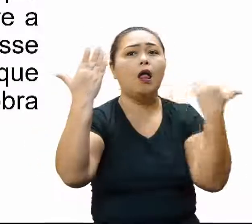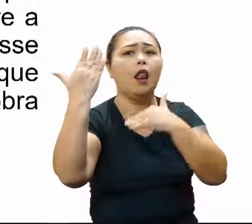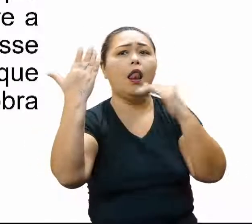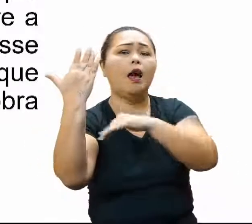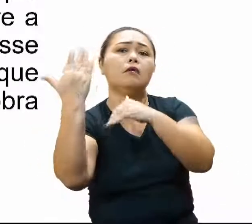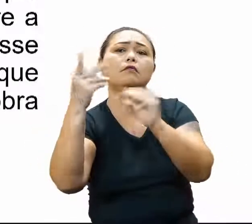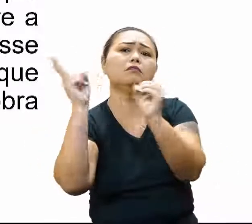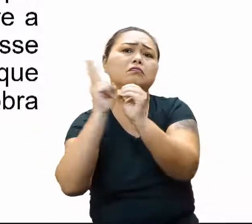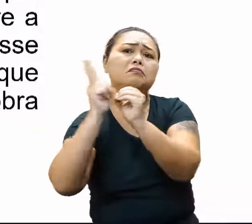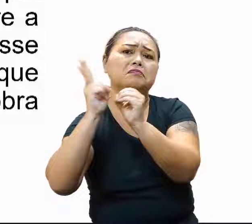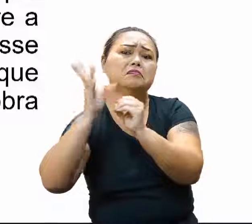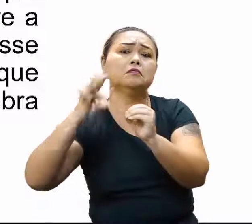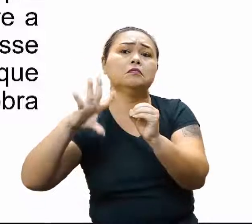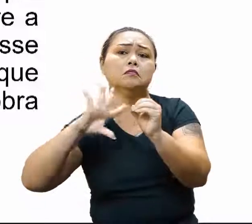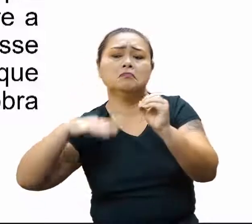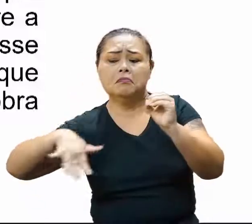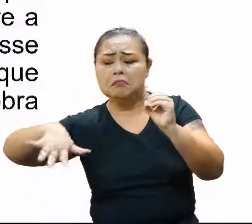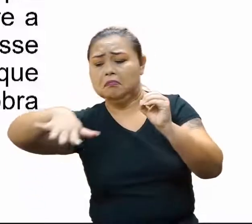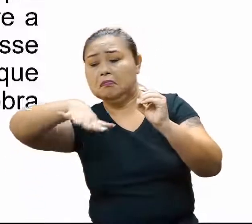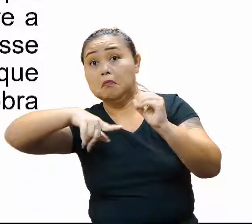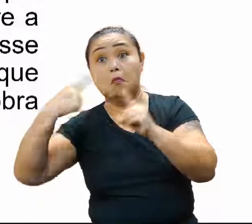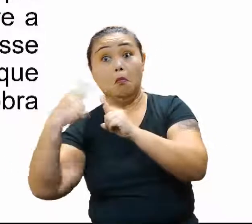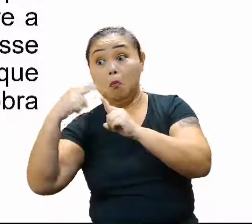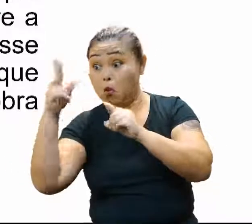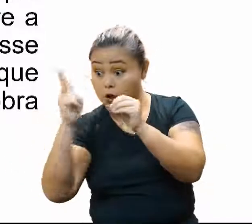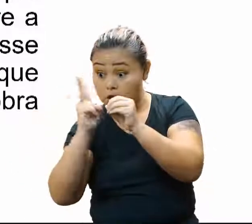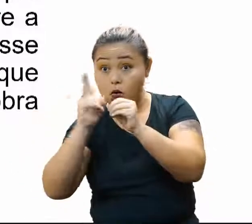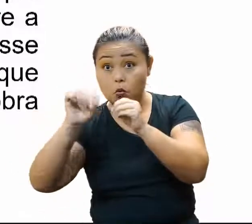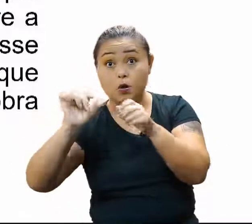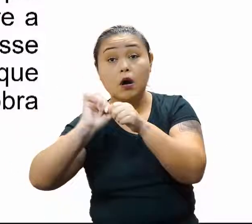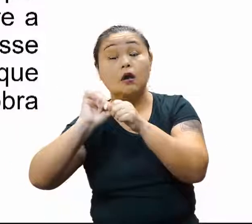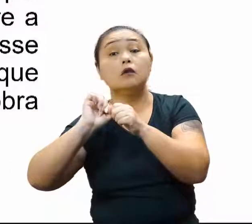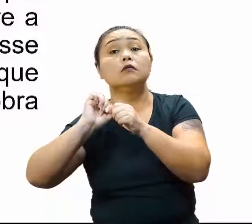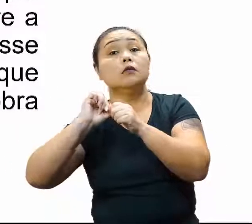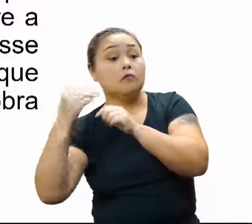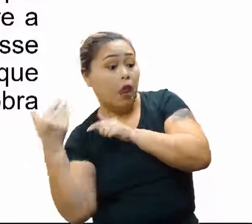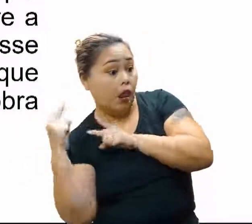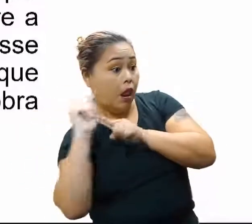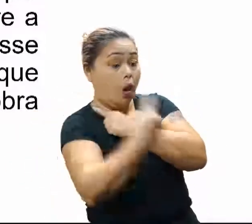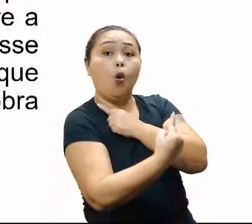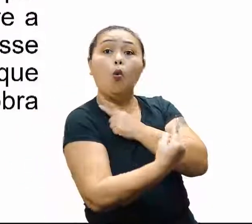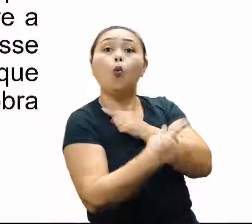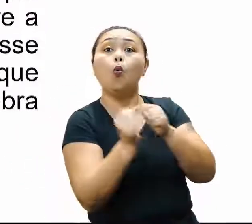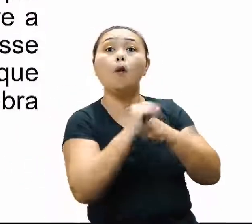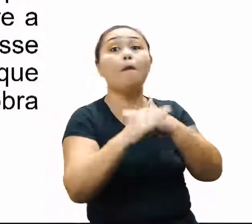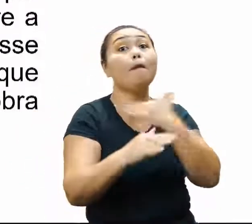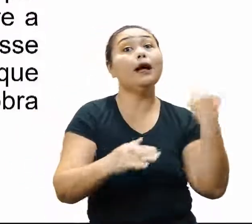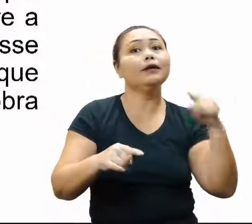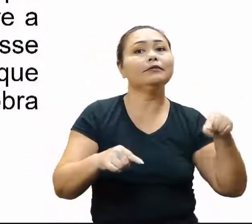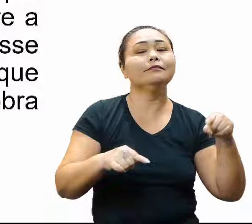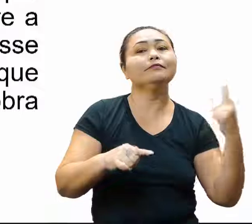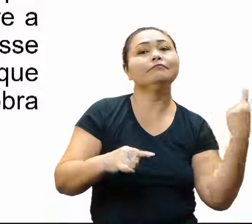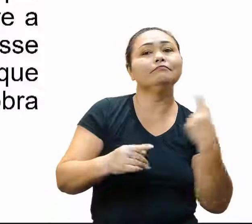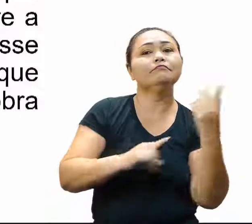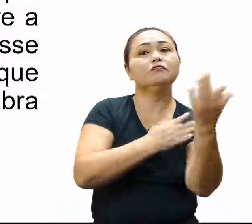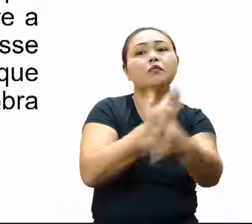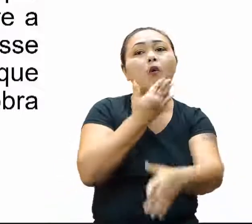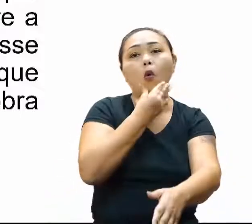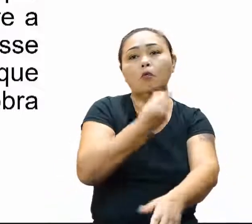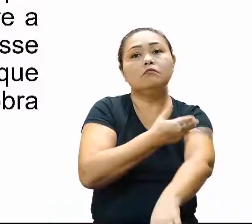nesses índios. Por quê? Porque esses índios acabavam matando alguns sertanistas, tá